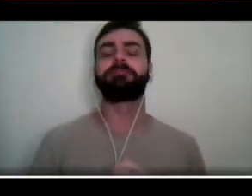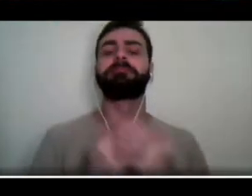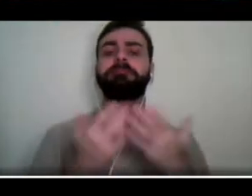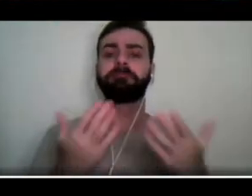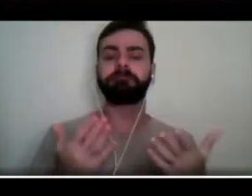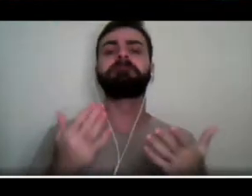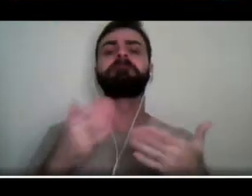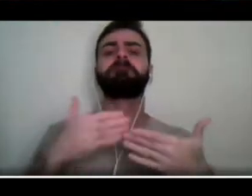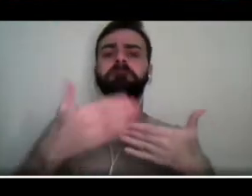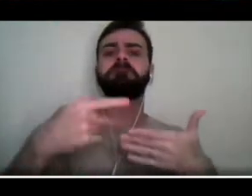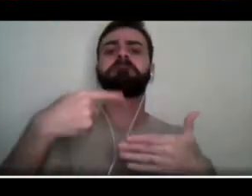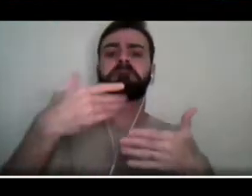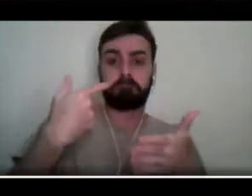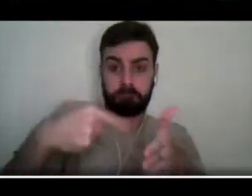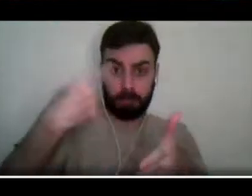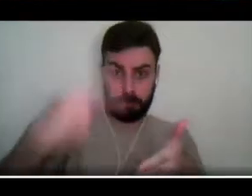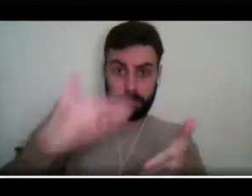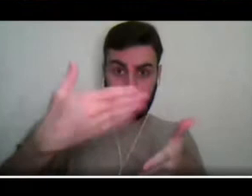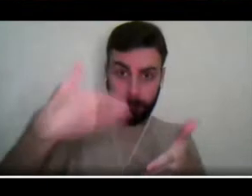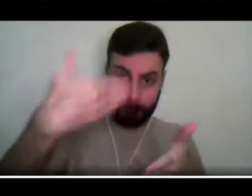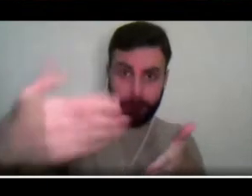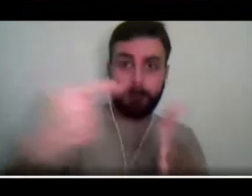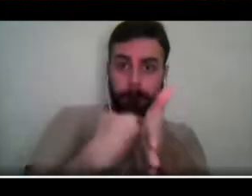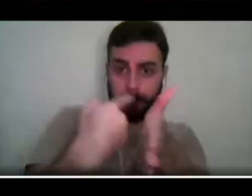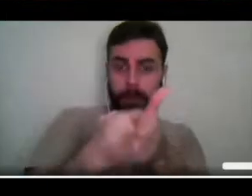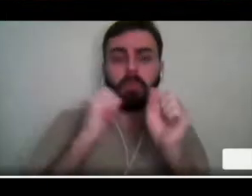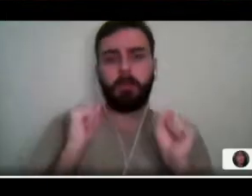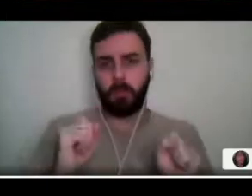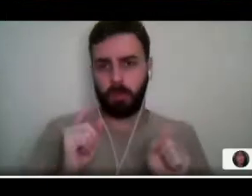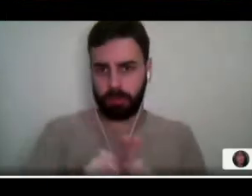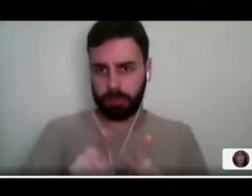E aí a gente vê mais dúvidas, tá bom, gente?